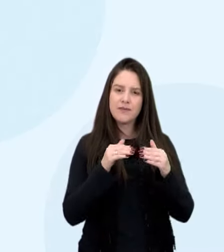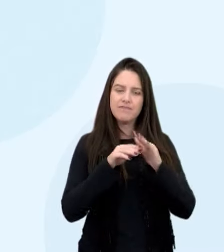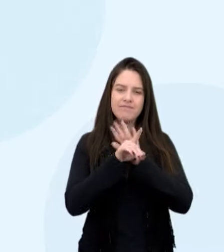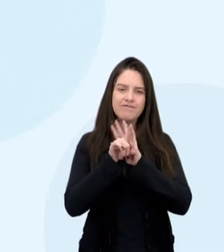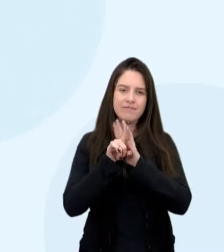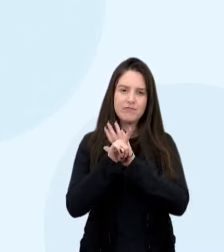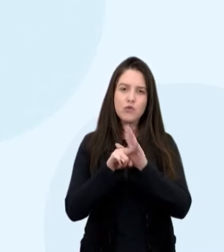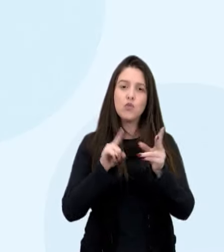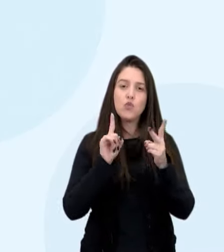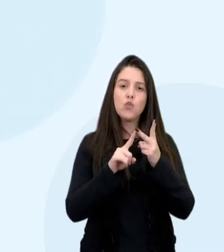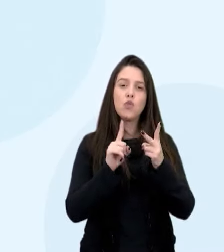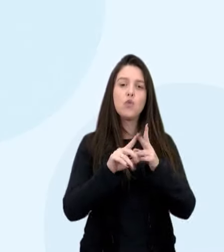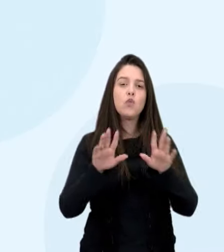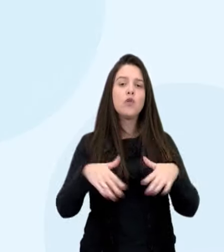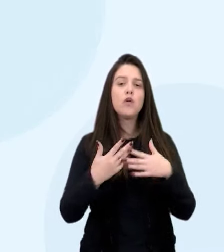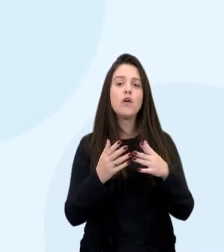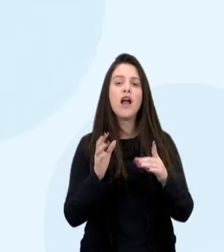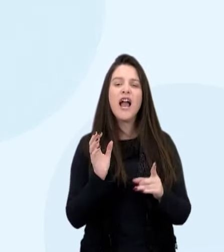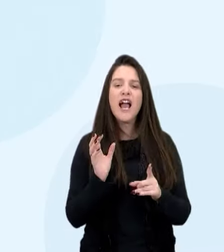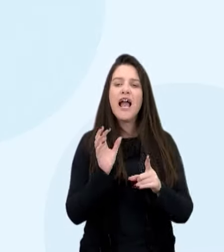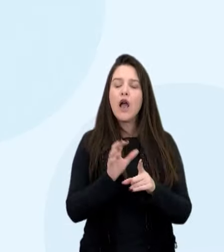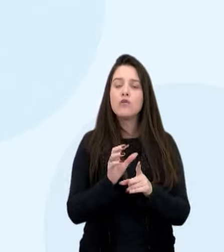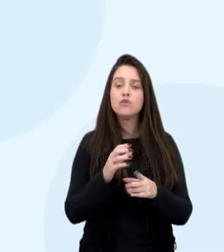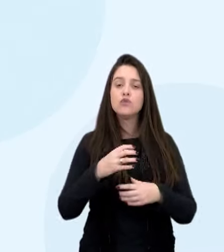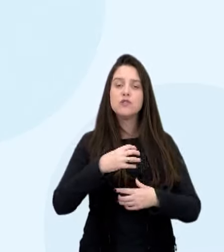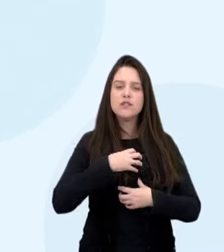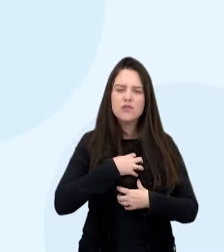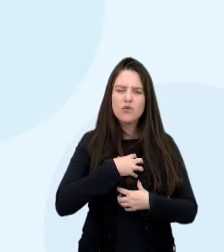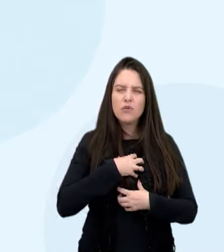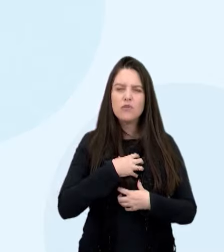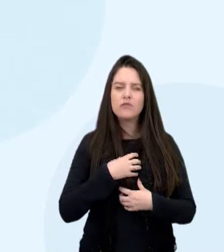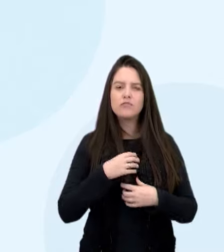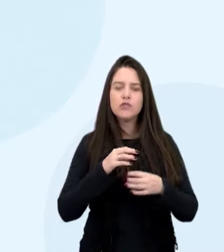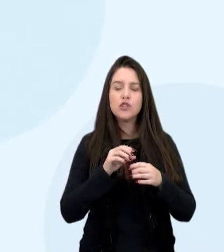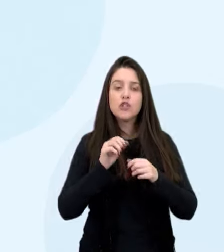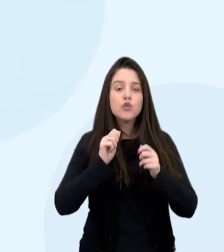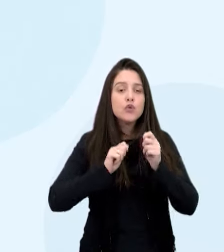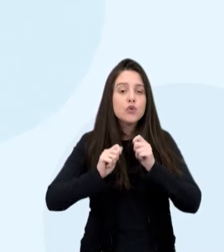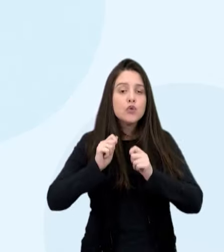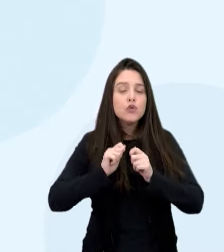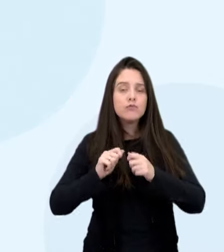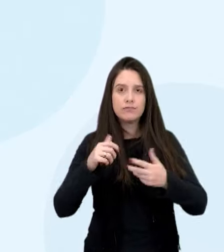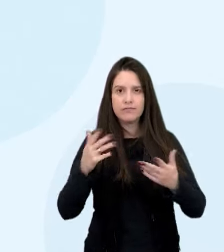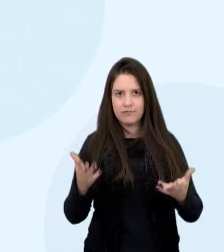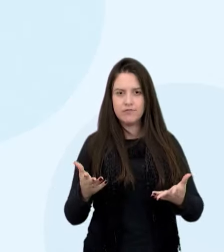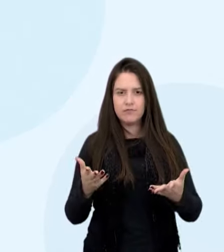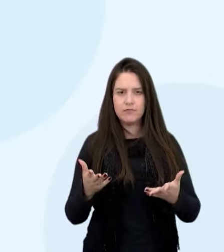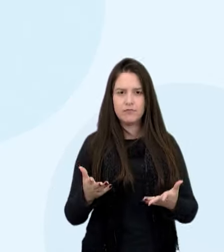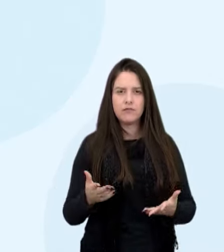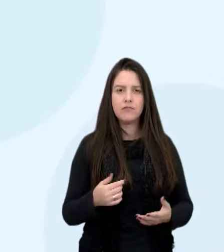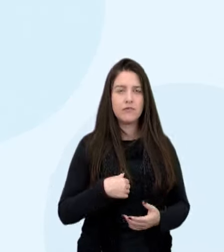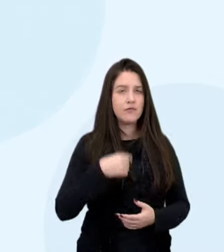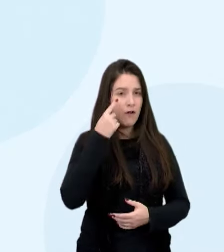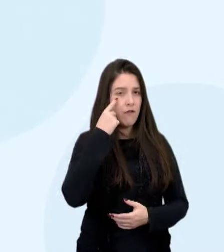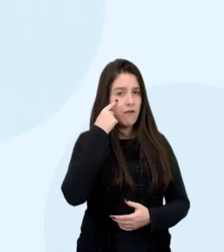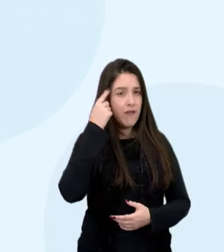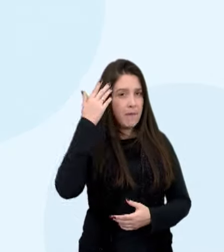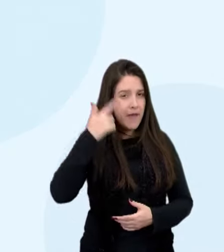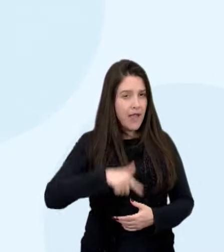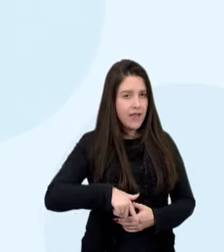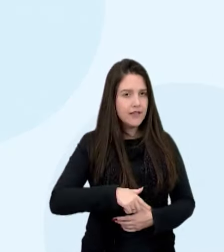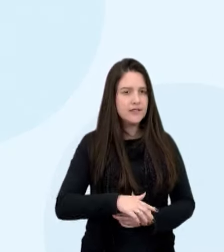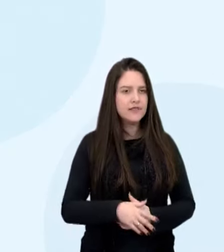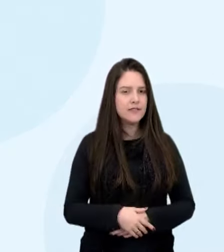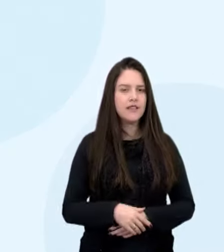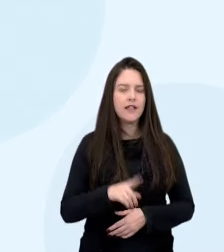O 2. Quais são as causas, sintomas e medidas de controle? Foi comentado. Foi